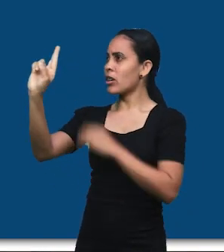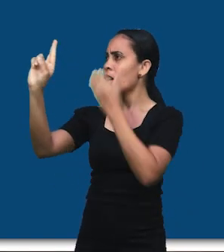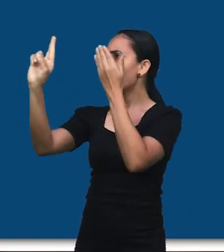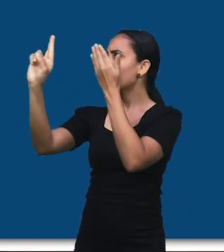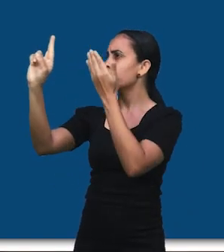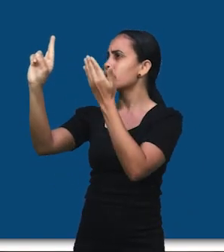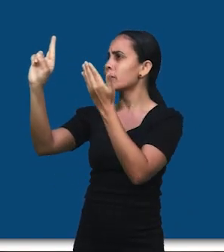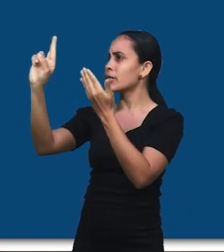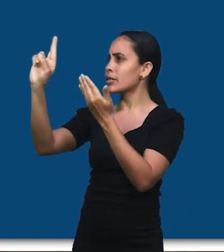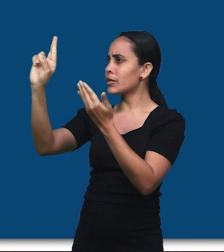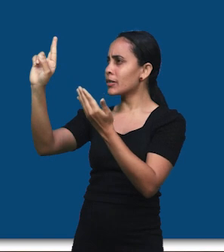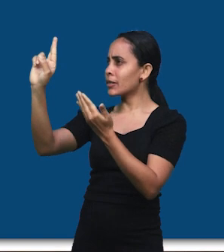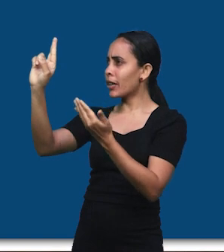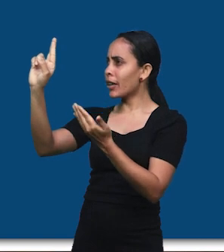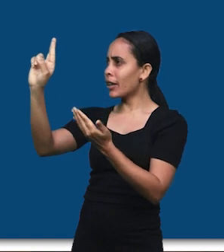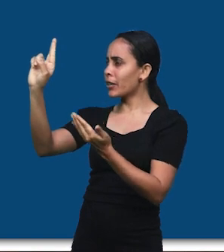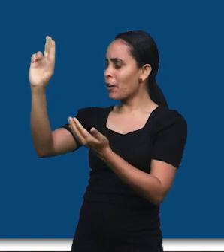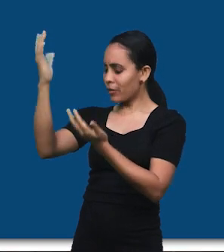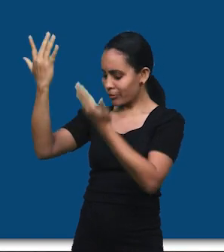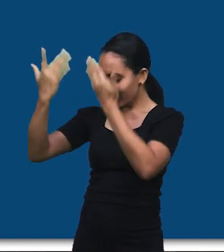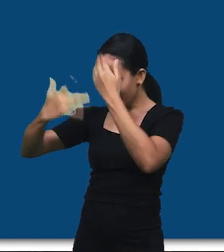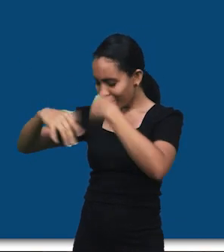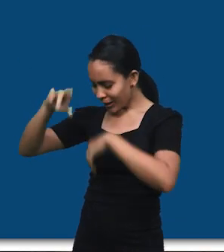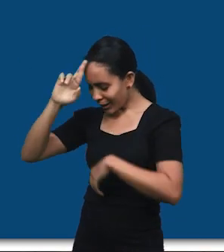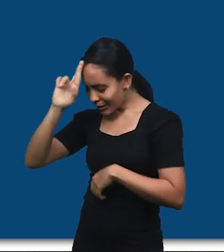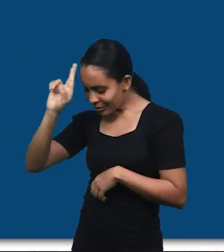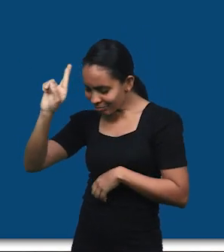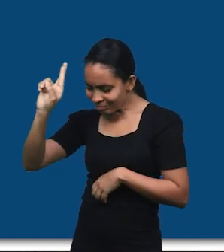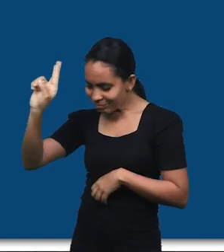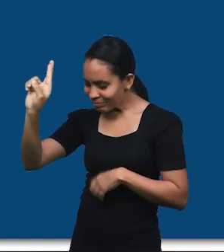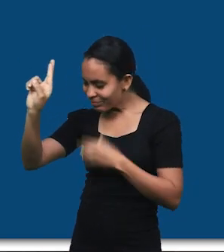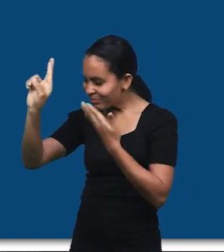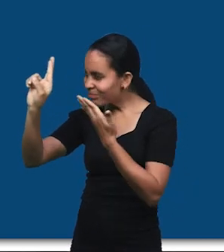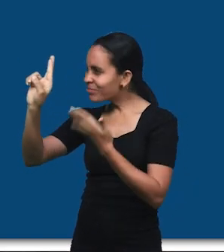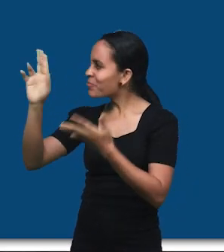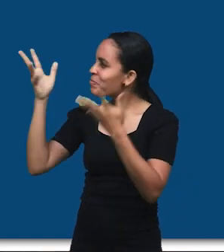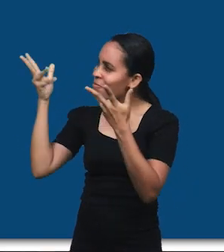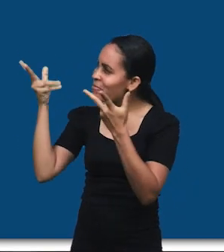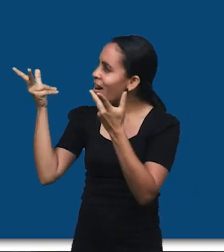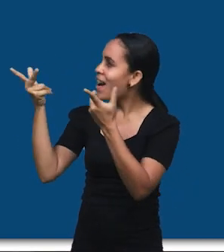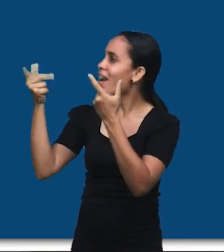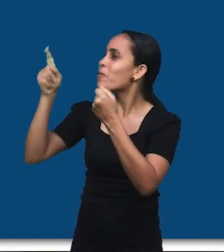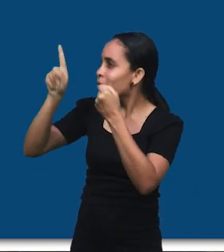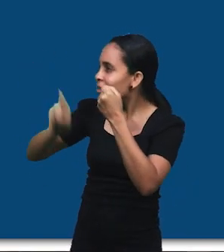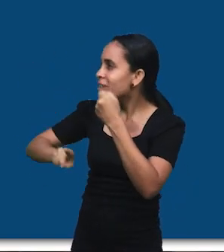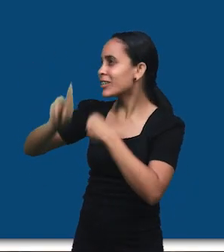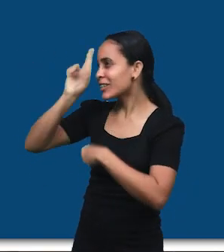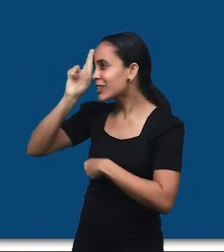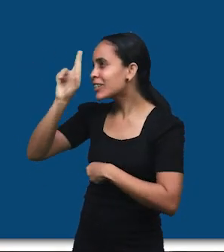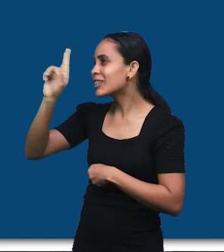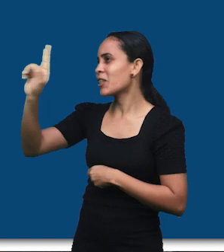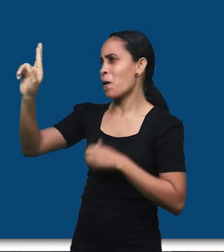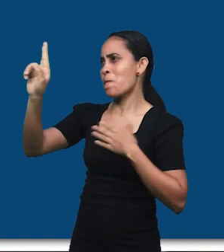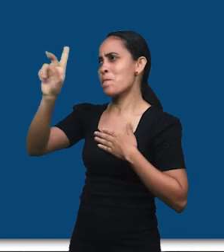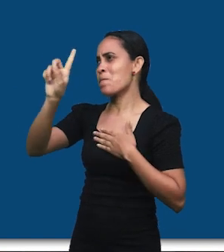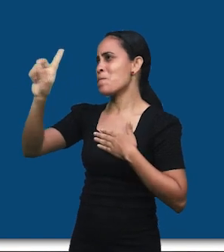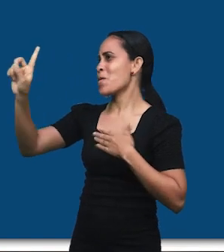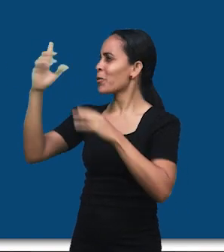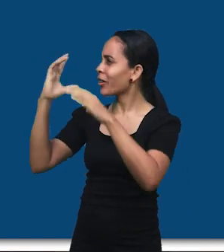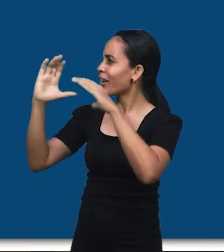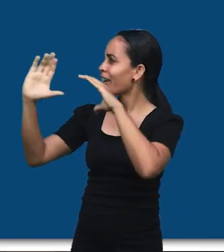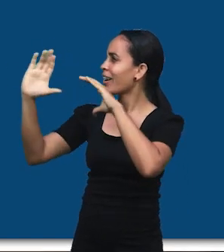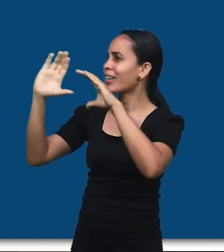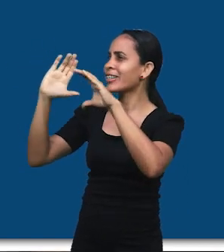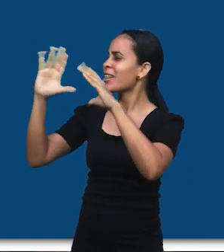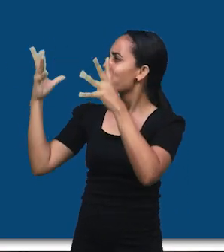Adorarei, prostrado e para sempre. Quão grande és tu, meu Deus,